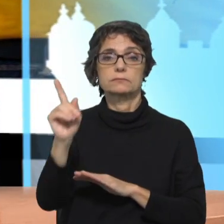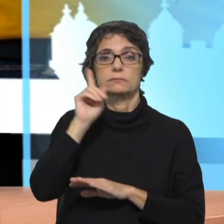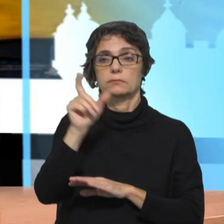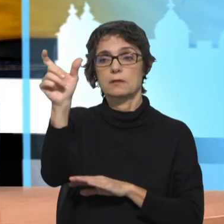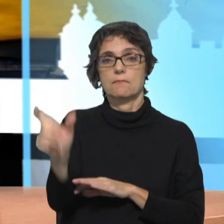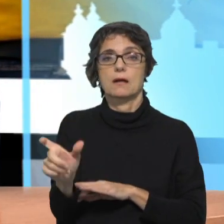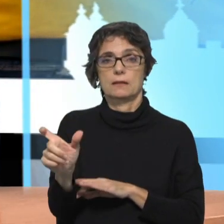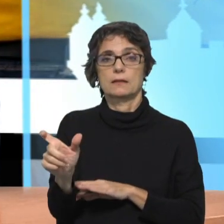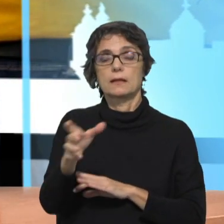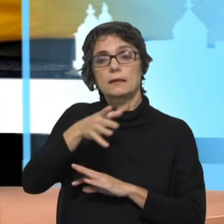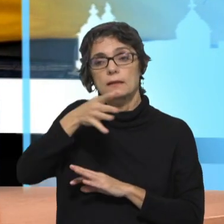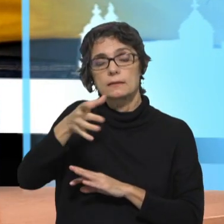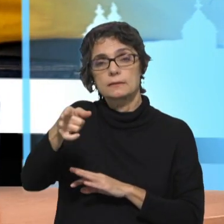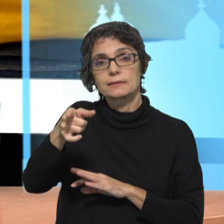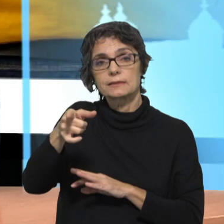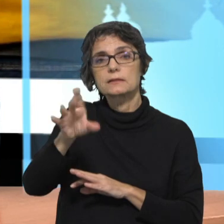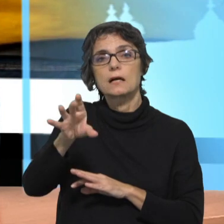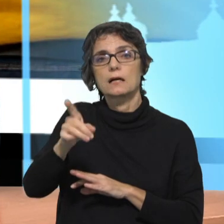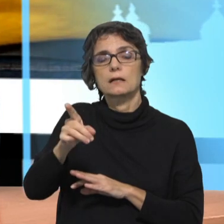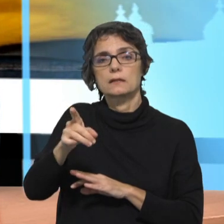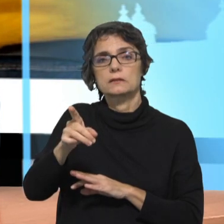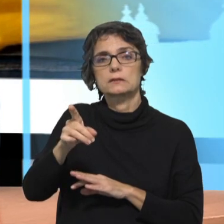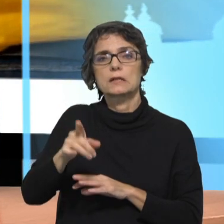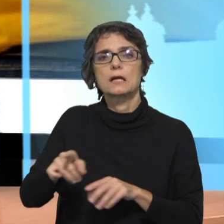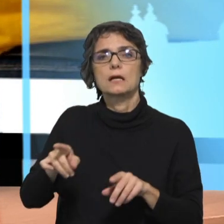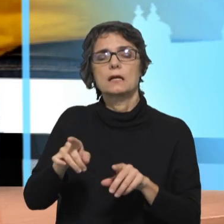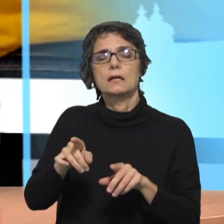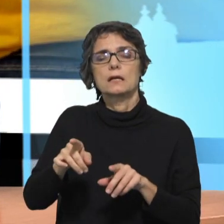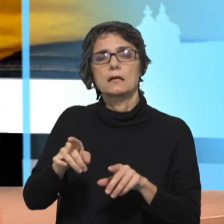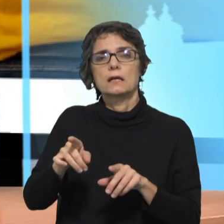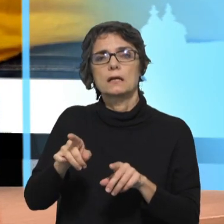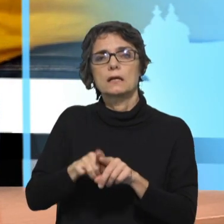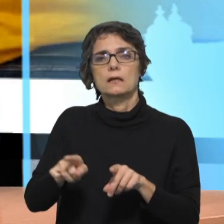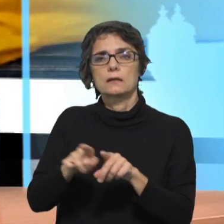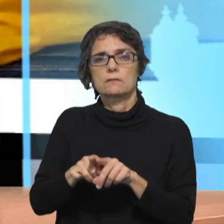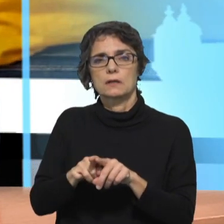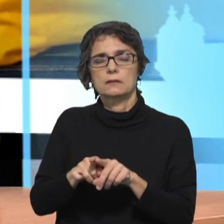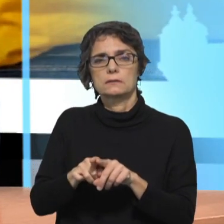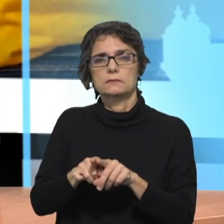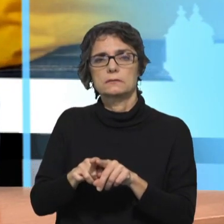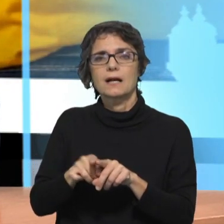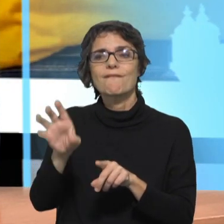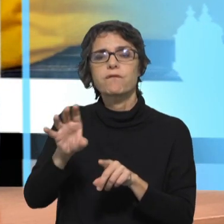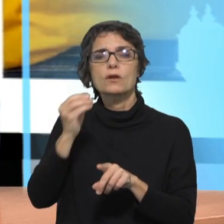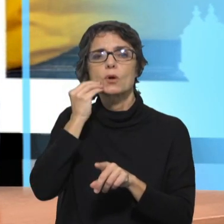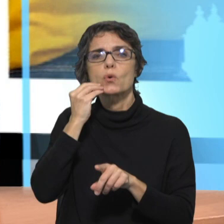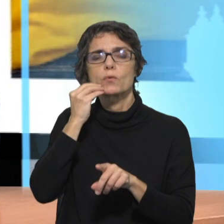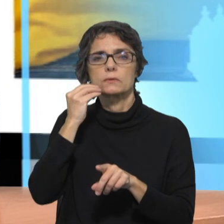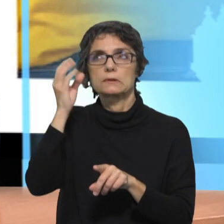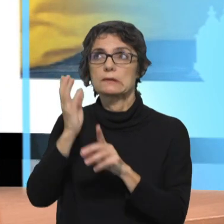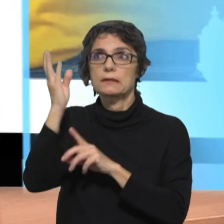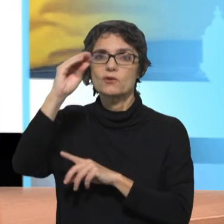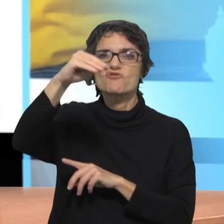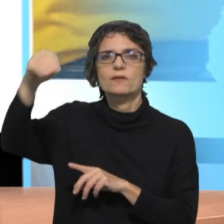encontrar, do ponto de vista literário, os mesmos padrões e elementos que já eram típicos dos chamamentos à vocação profética. E é